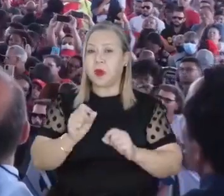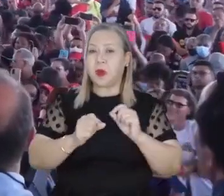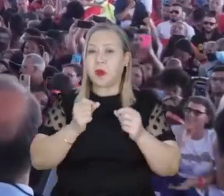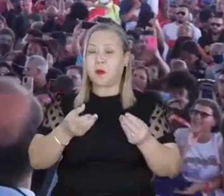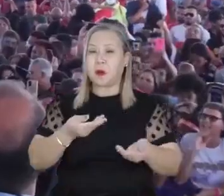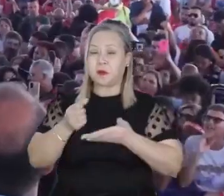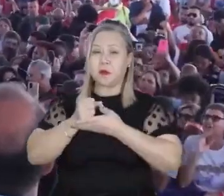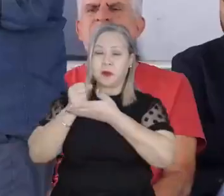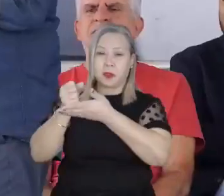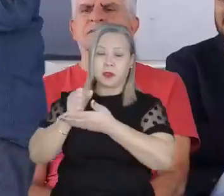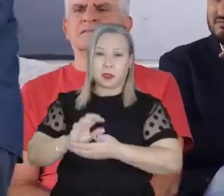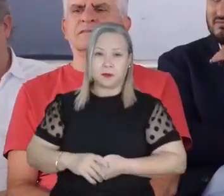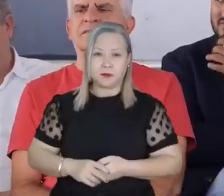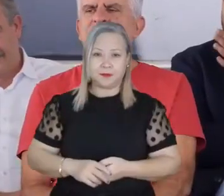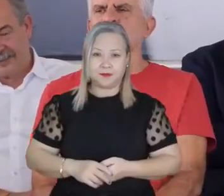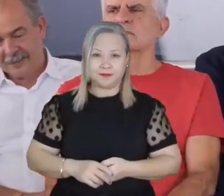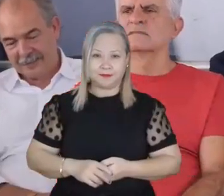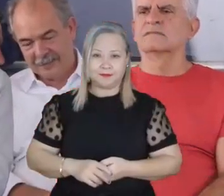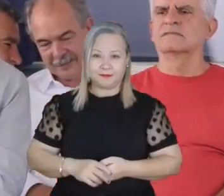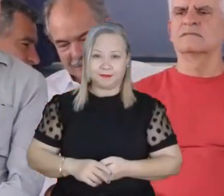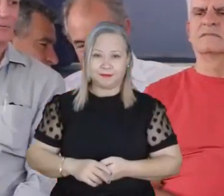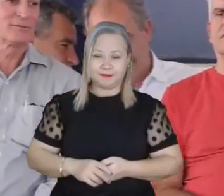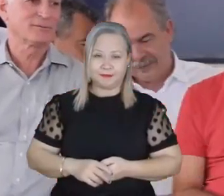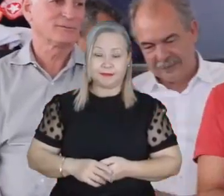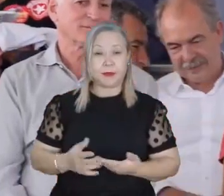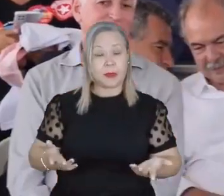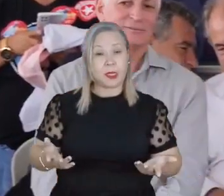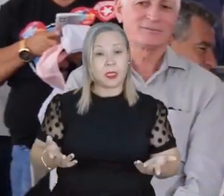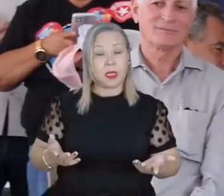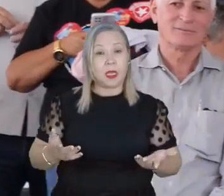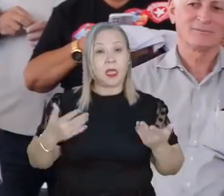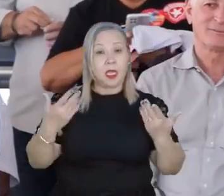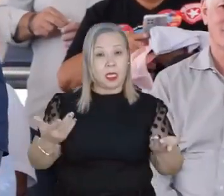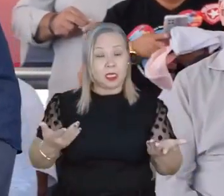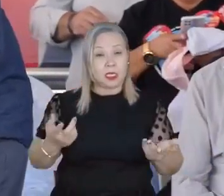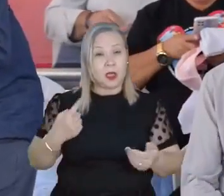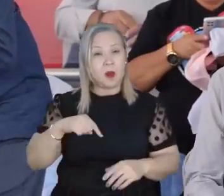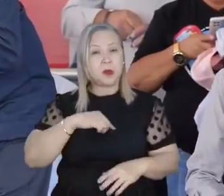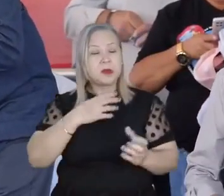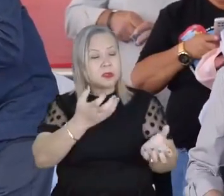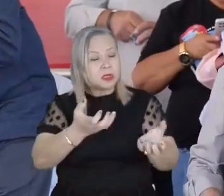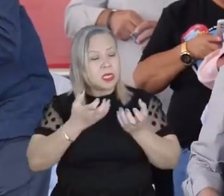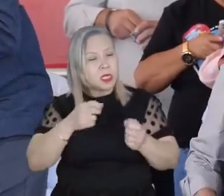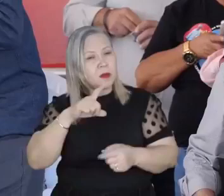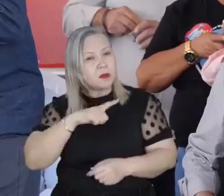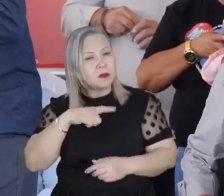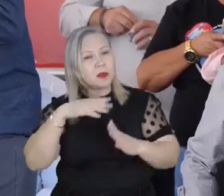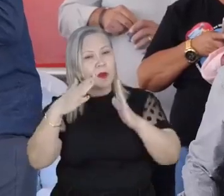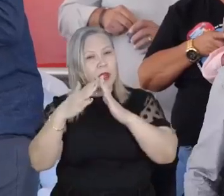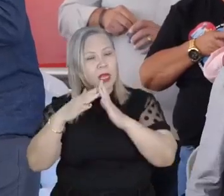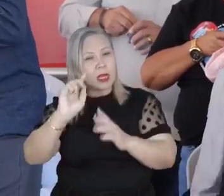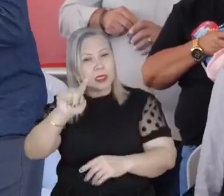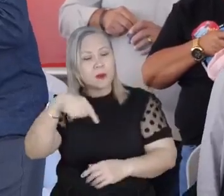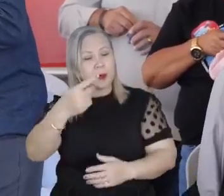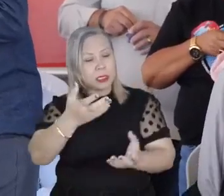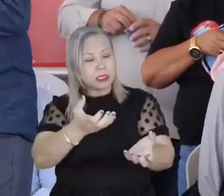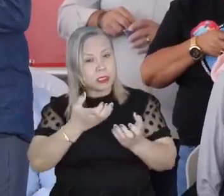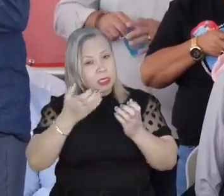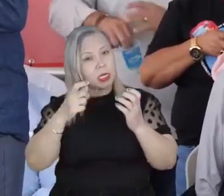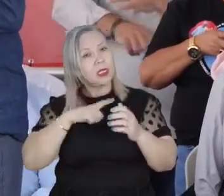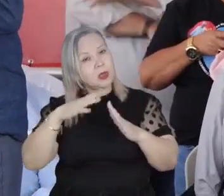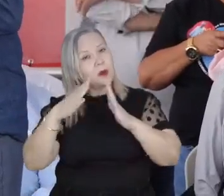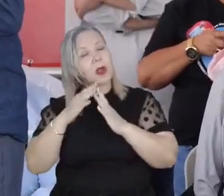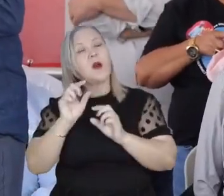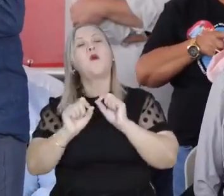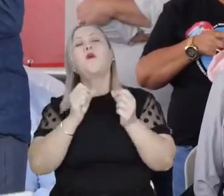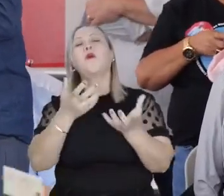mole. Mas então, a gente quer ter uma casa. Depois que a gente quer ter uma casa, o que que a gente quer ter? A gente